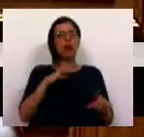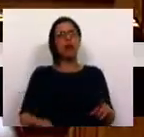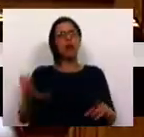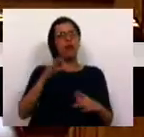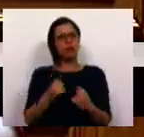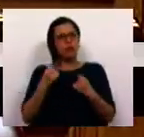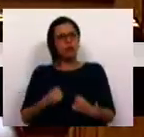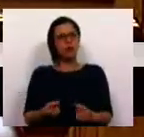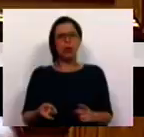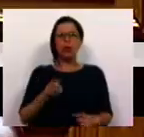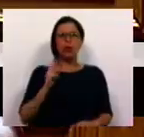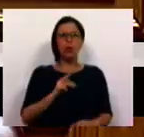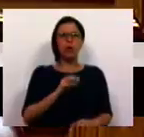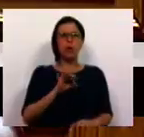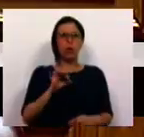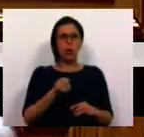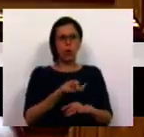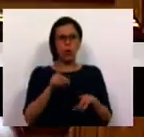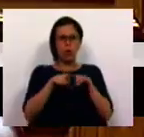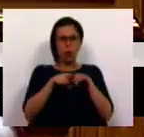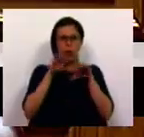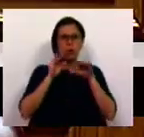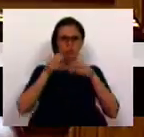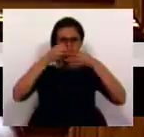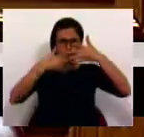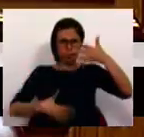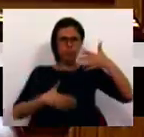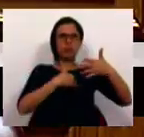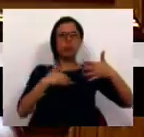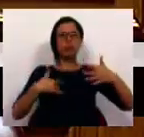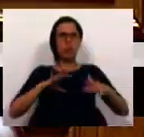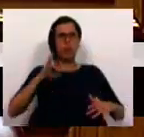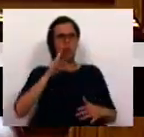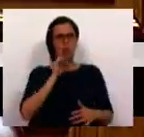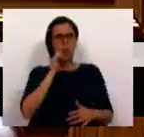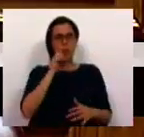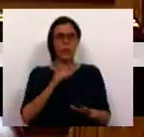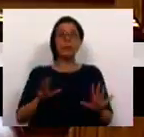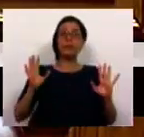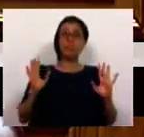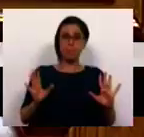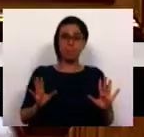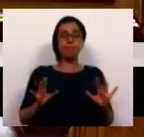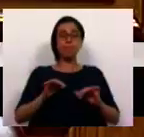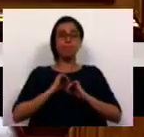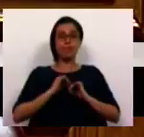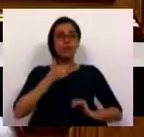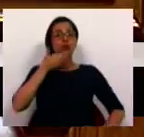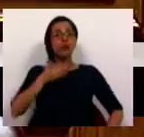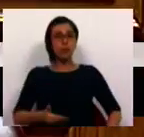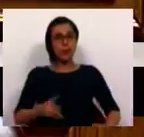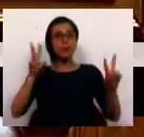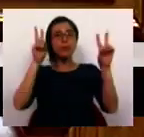nacional forte e não 308 políticas de educação ou de saúde no nosso país. Para além de que A nossa